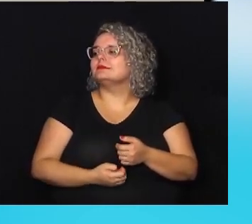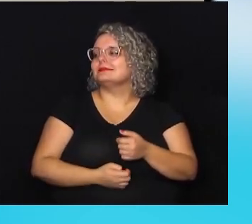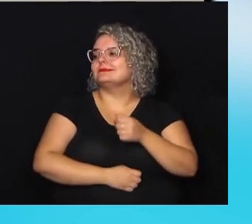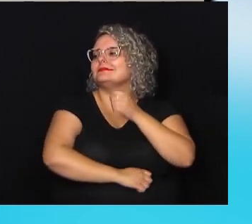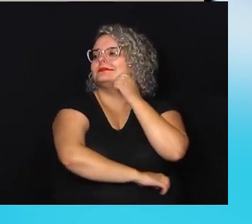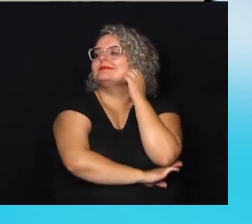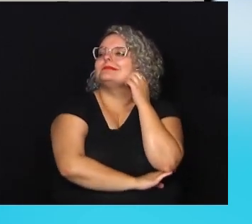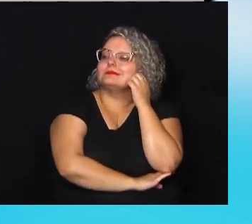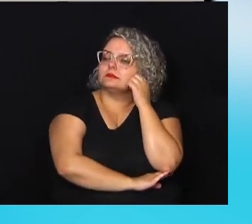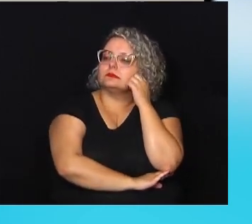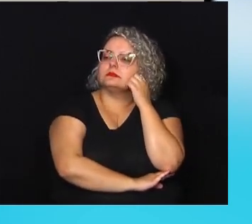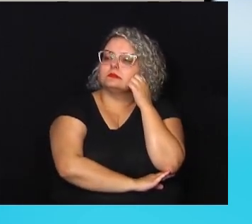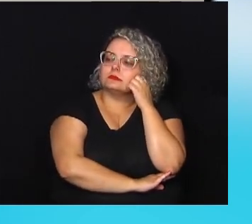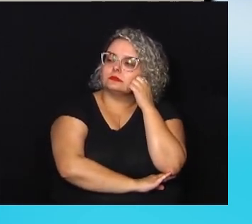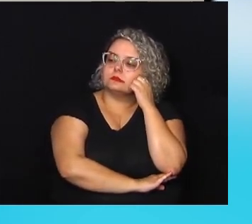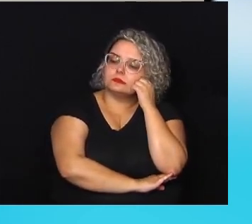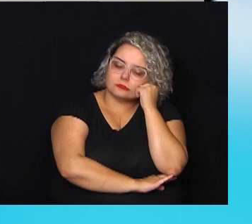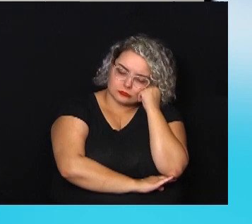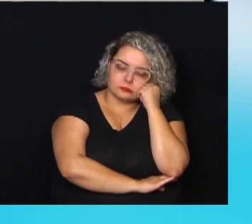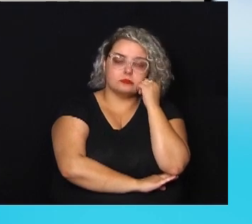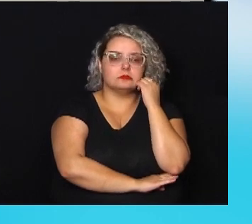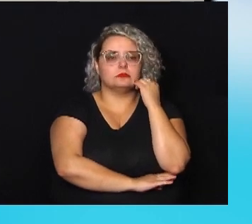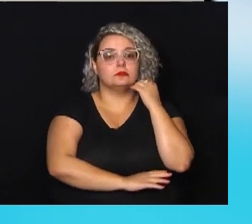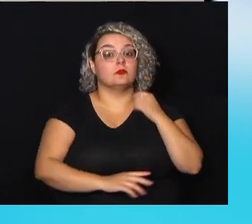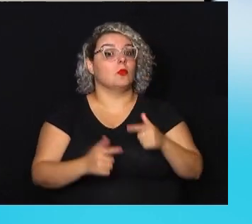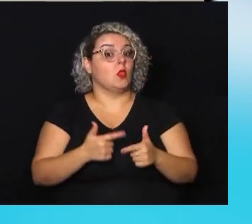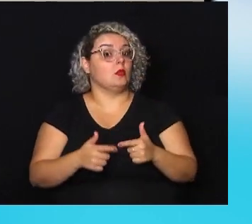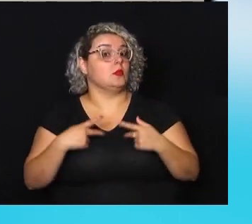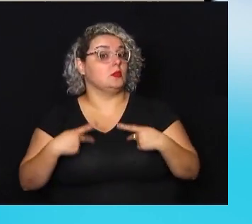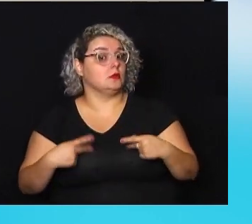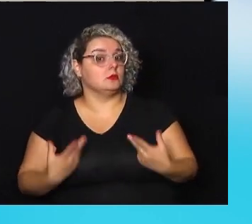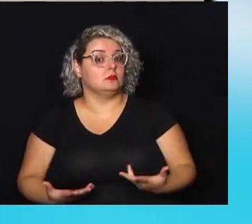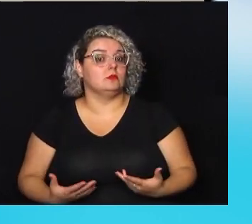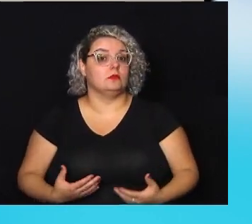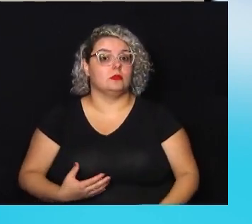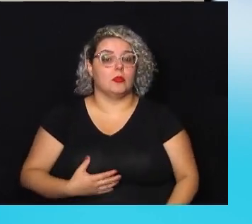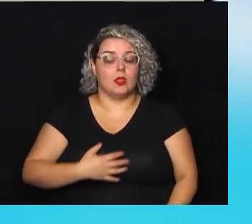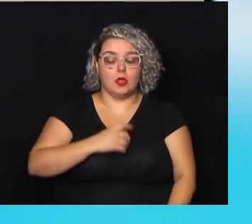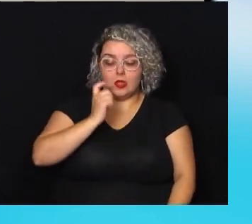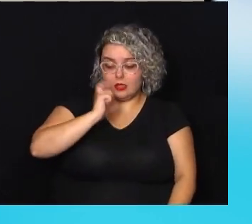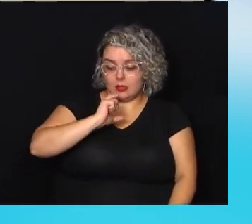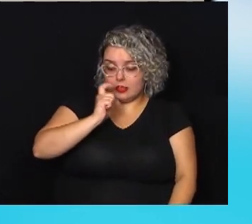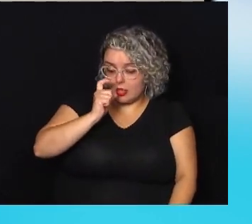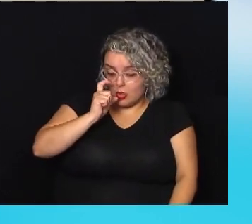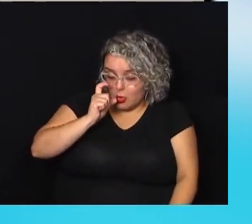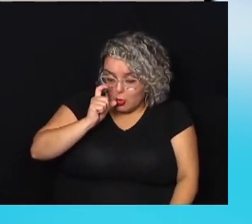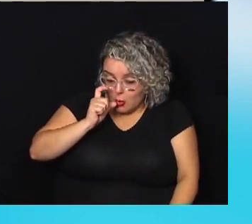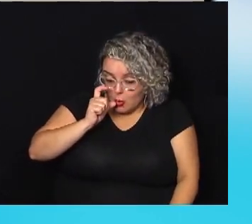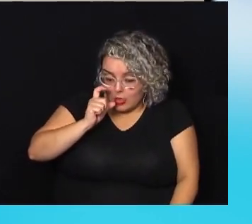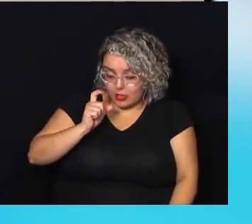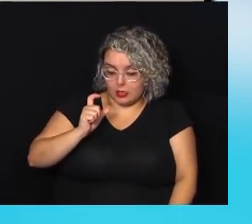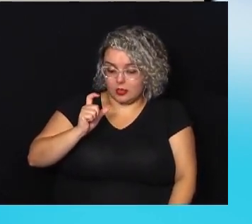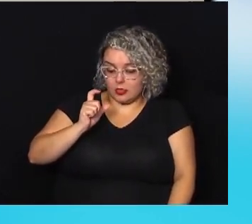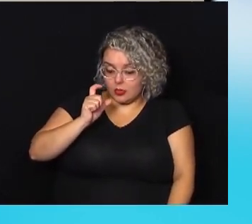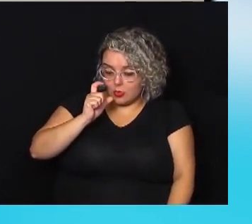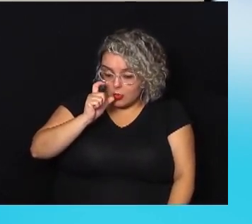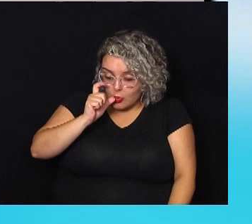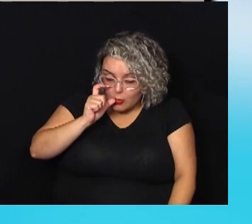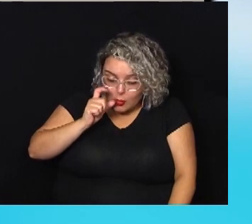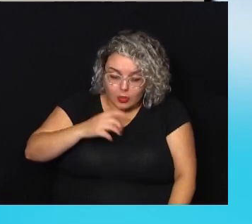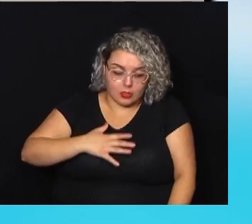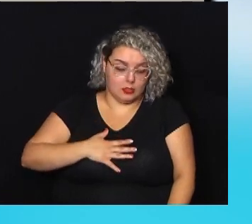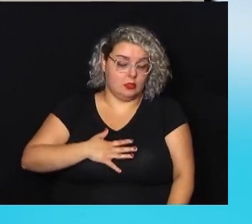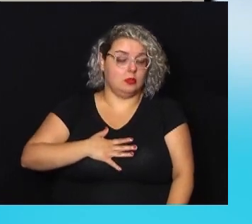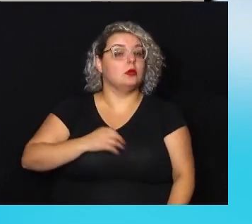pulmonar, né? Por exemplo, no caso da asma, em que as pessoas podem ter em crise vários despertares durante a noite,